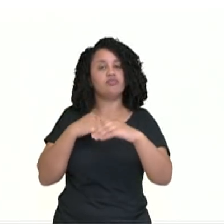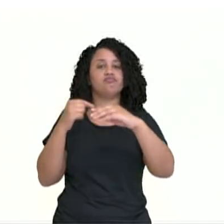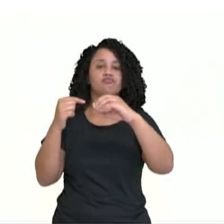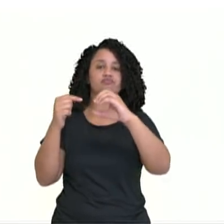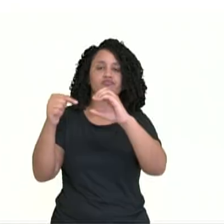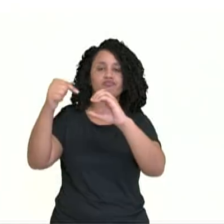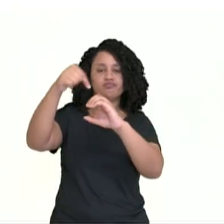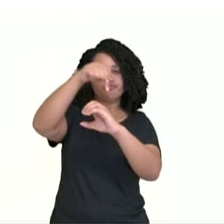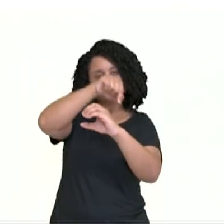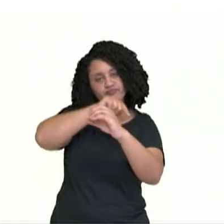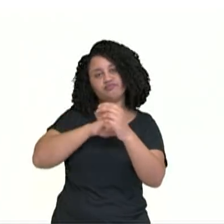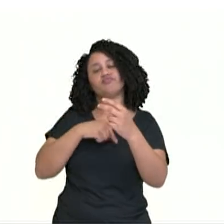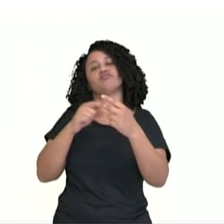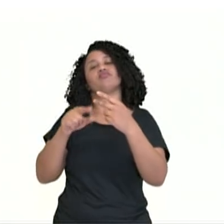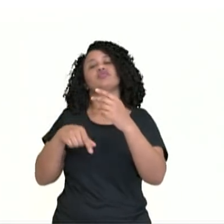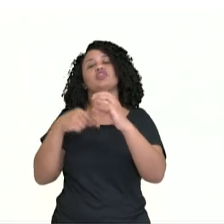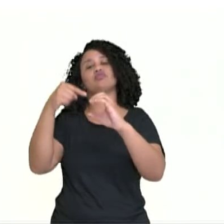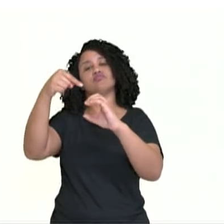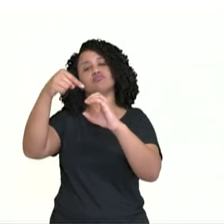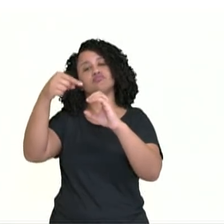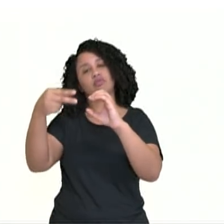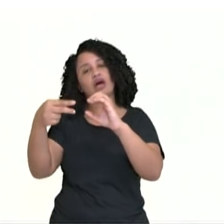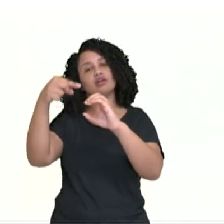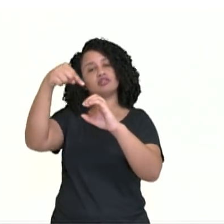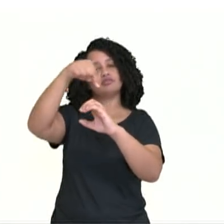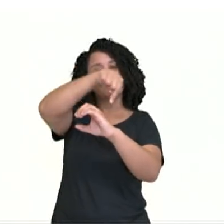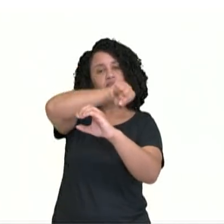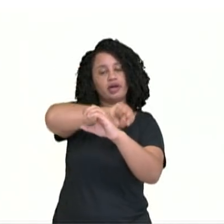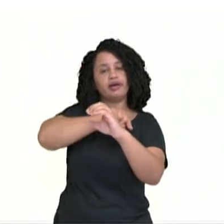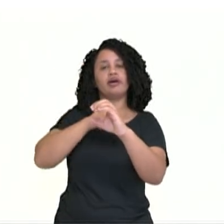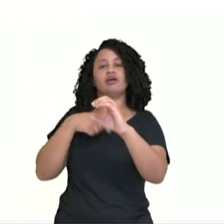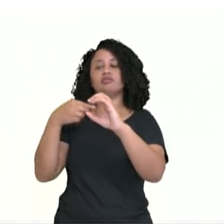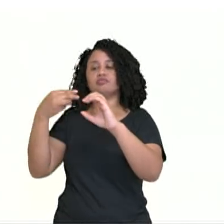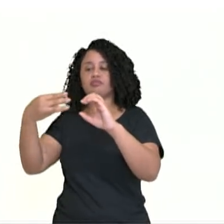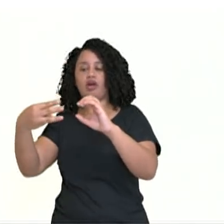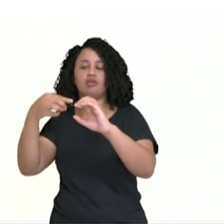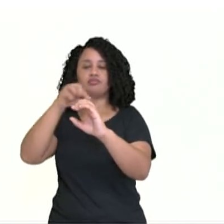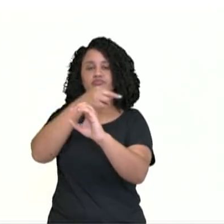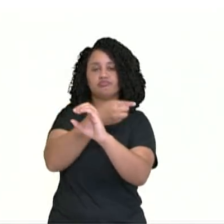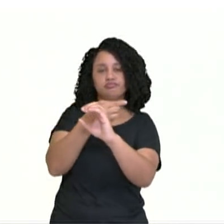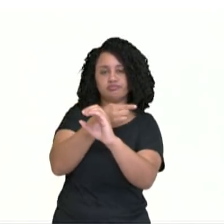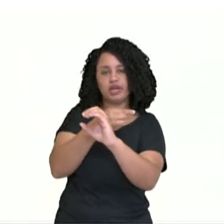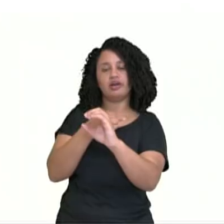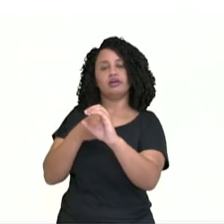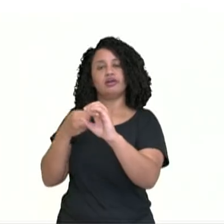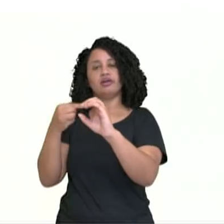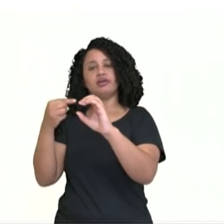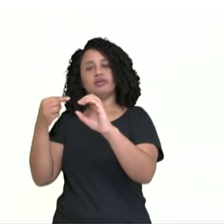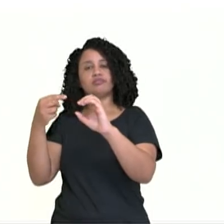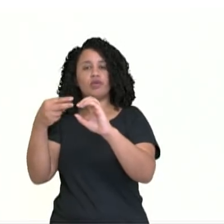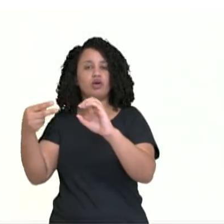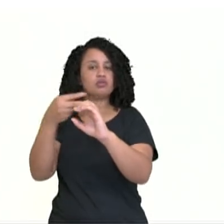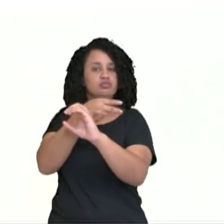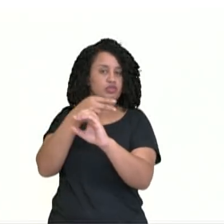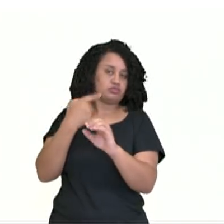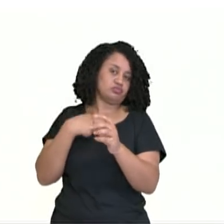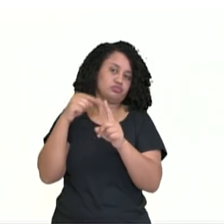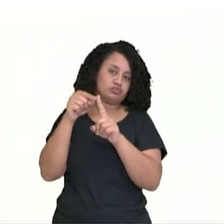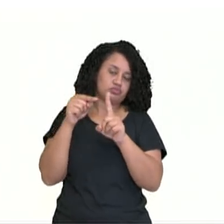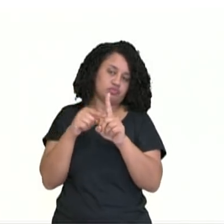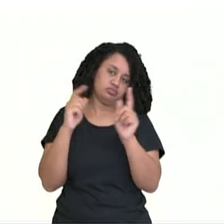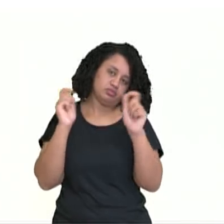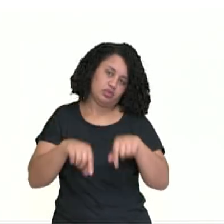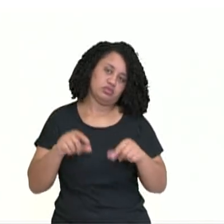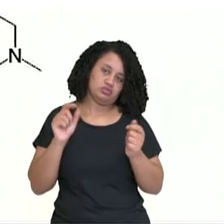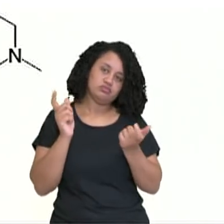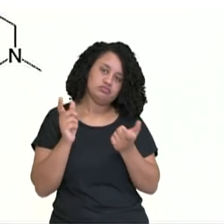bem? Então, esse postulado nos informa sobre a possibilidade das ligações, o número de ligação ou ligações que o